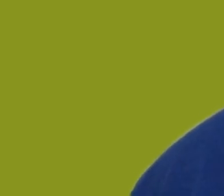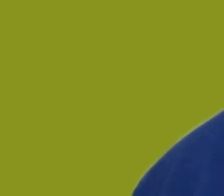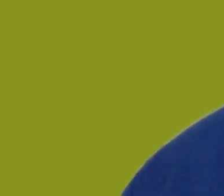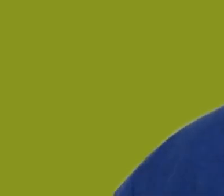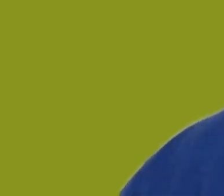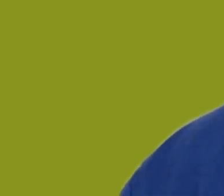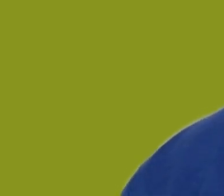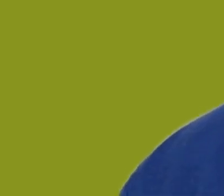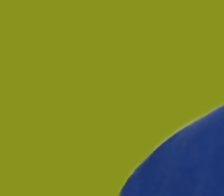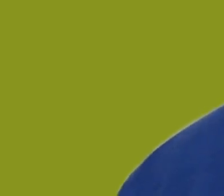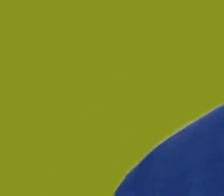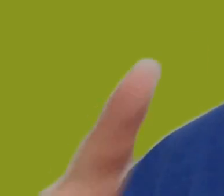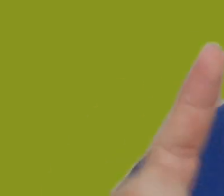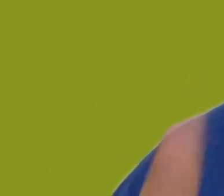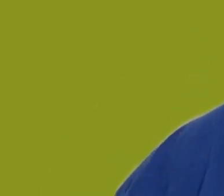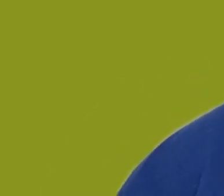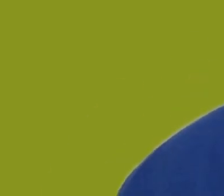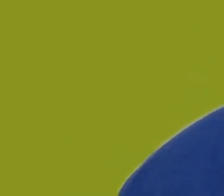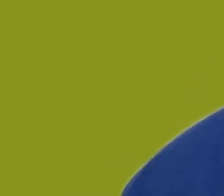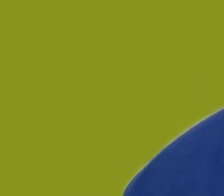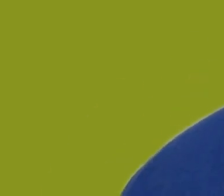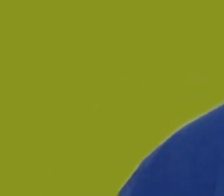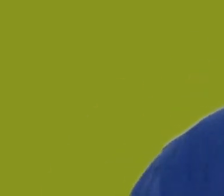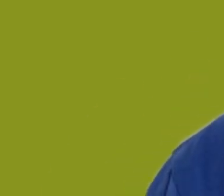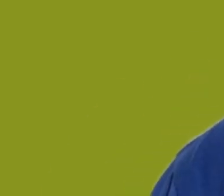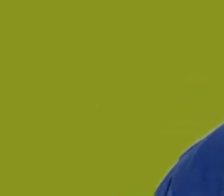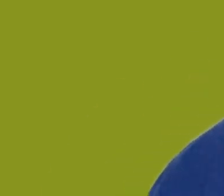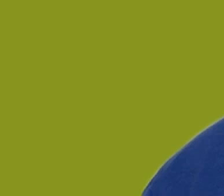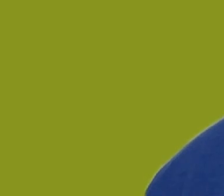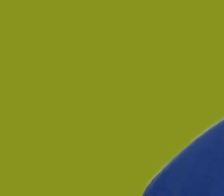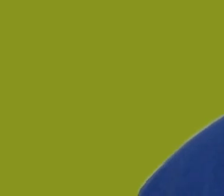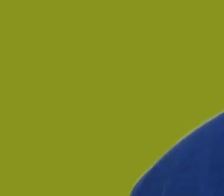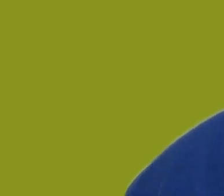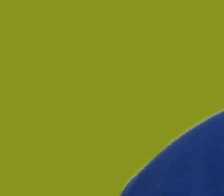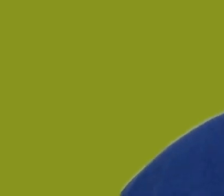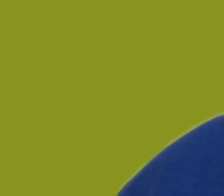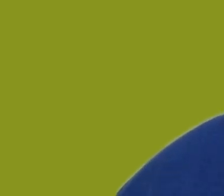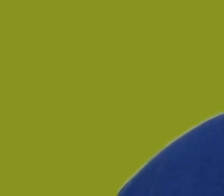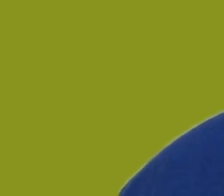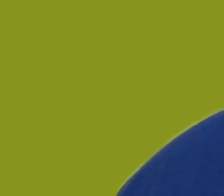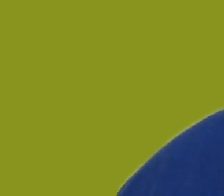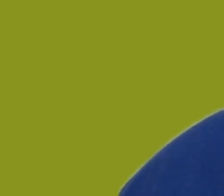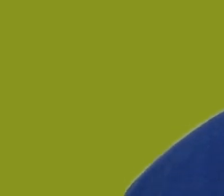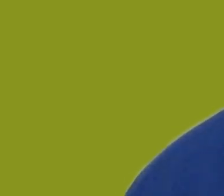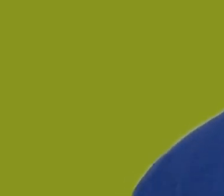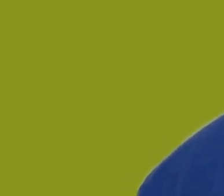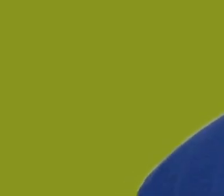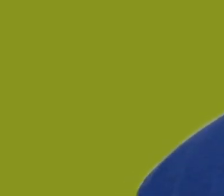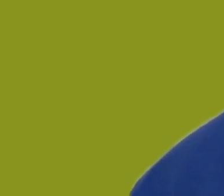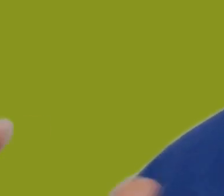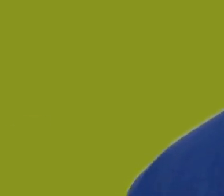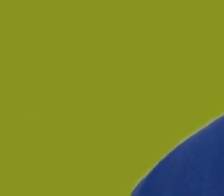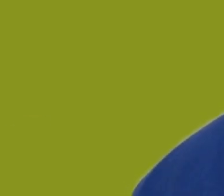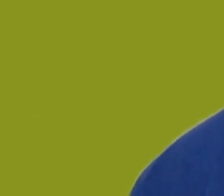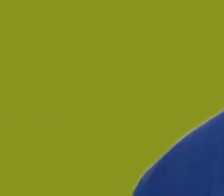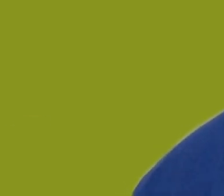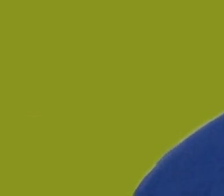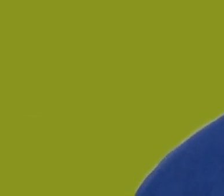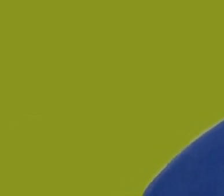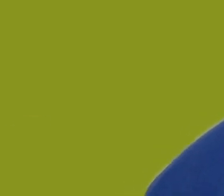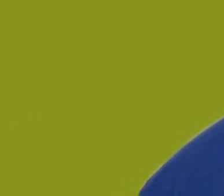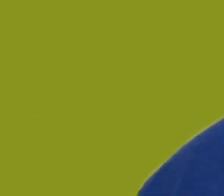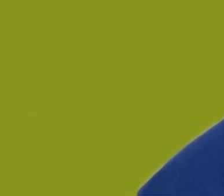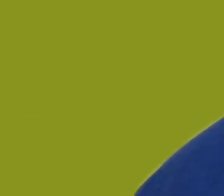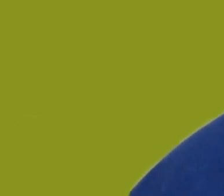desafio para você é comentar aí embaixo o que já tem mudado na sua vida a partir do momento que você começou a assistir as pregações do Pastor Cláudio. Isso é importante porque muitas